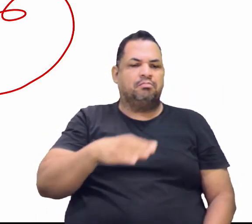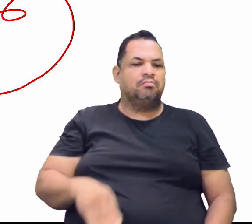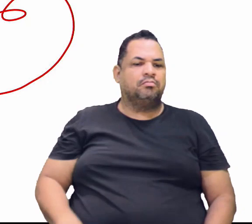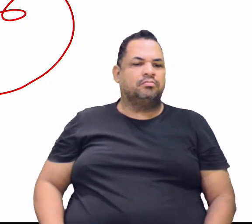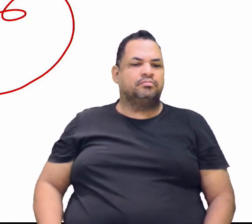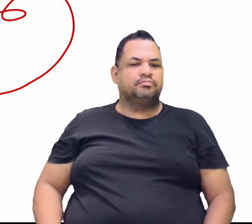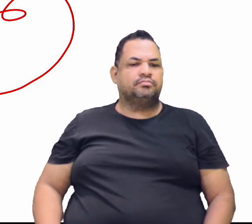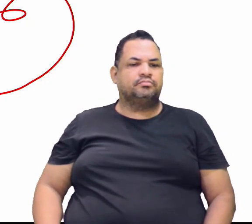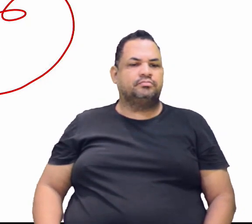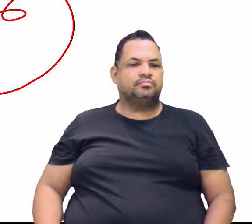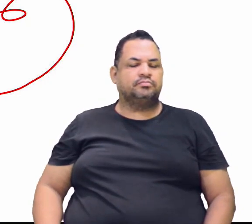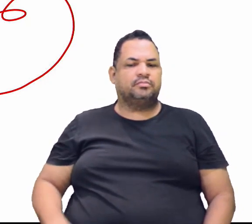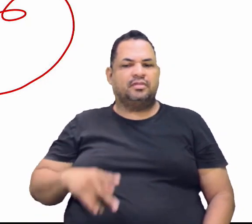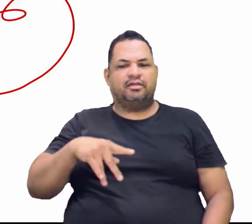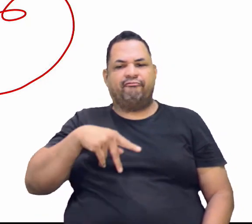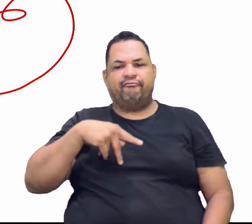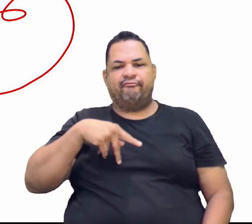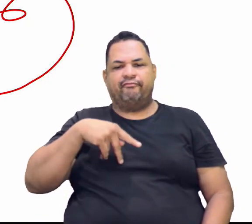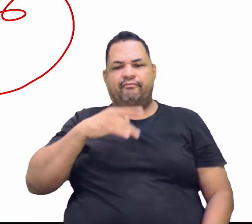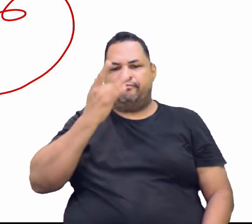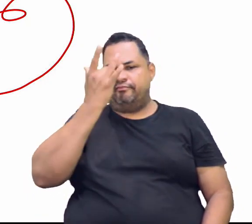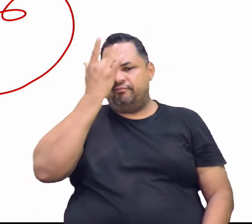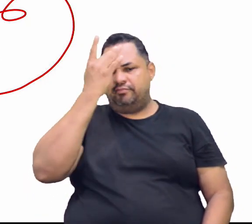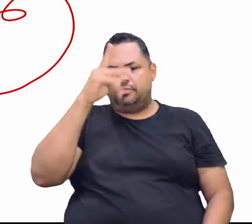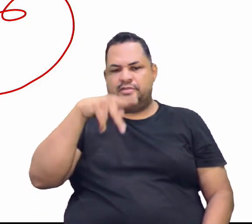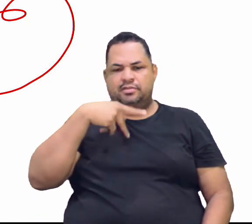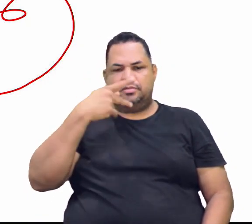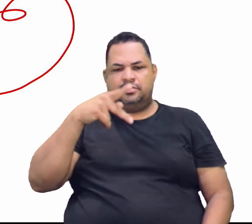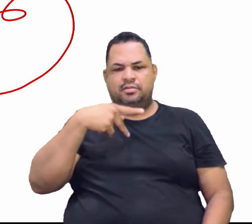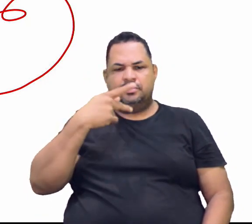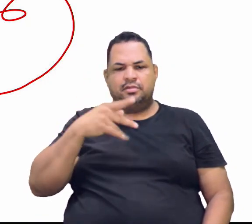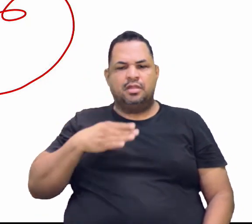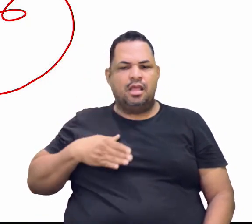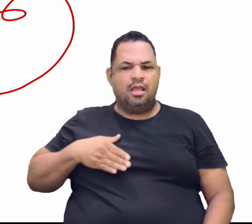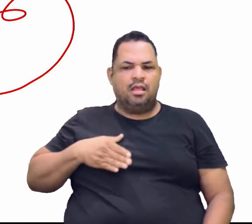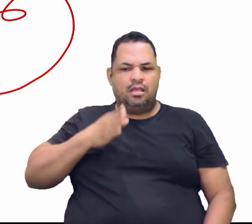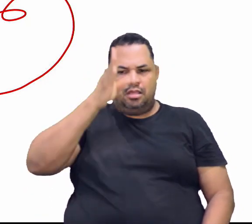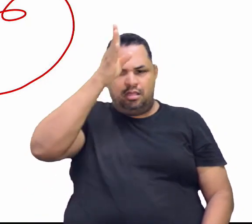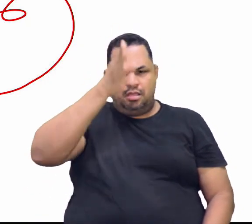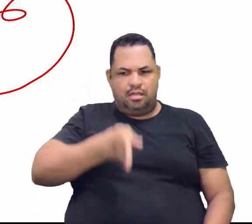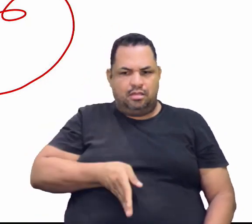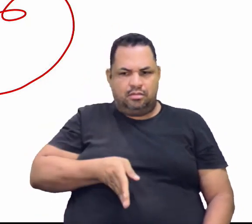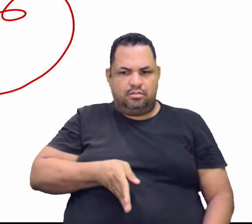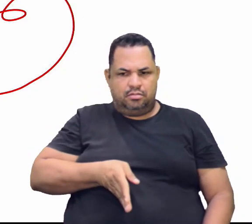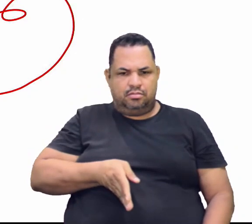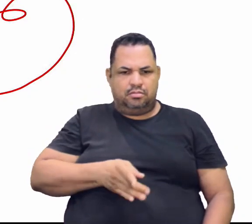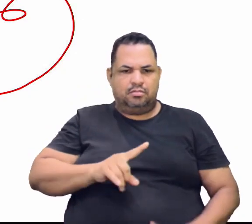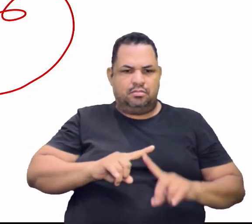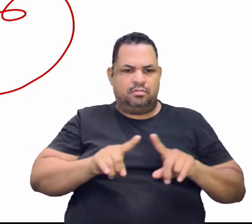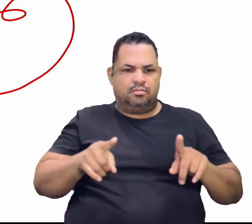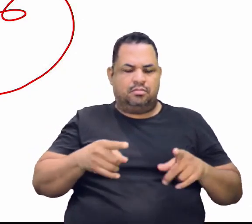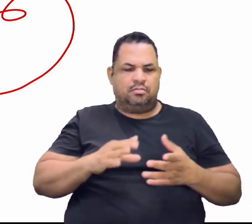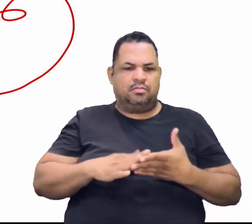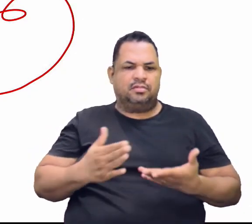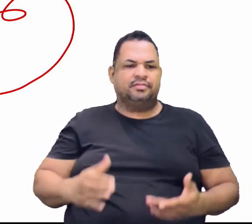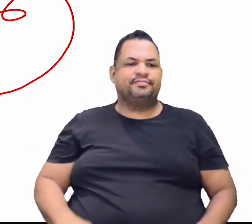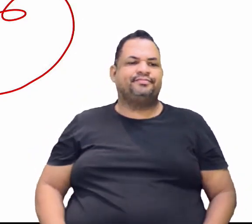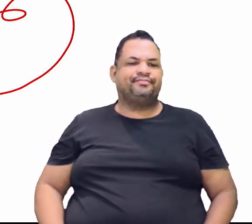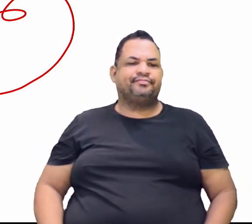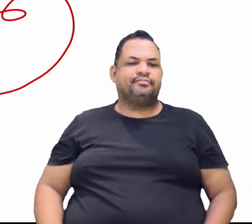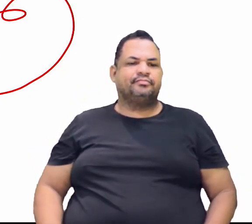fácil dizer 1454, aqui, ó, direto, ó, a linha, né? Mas era